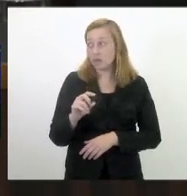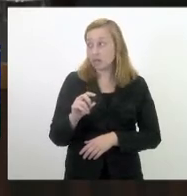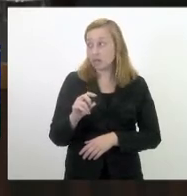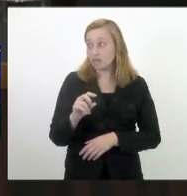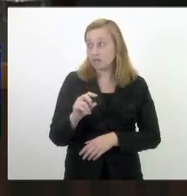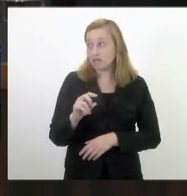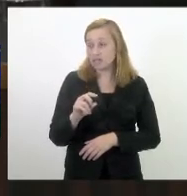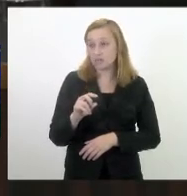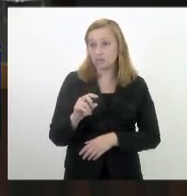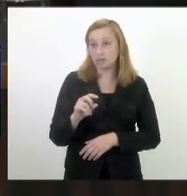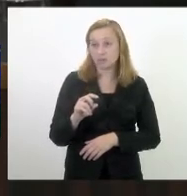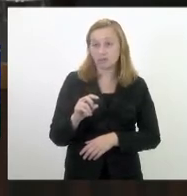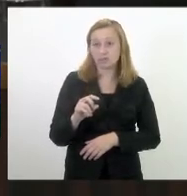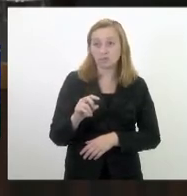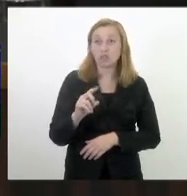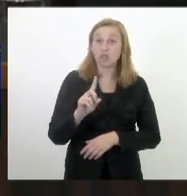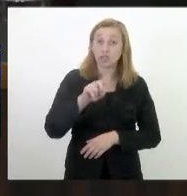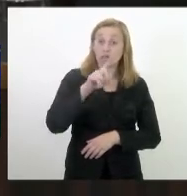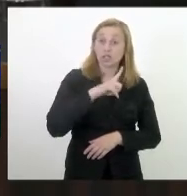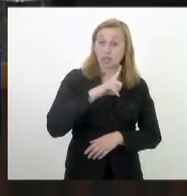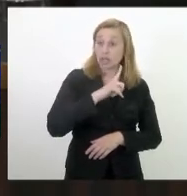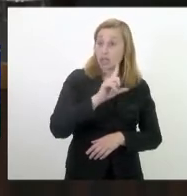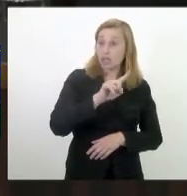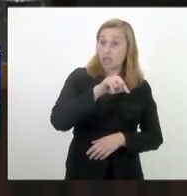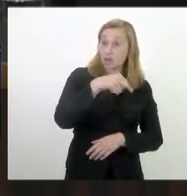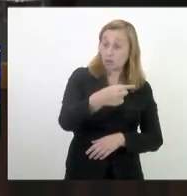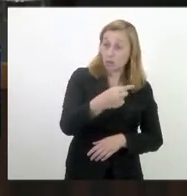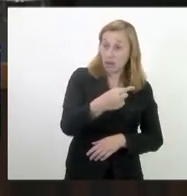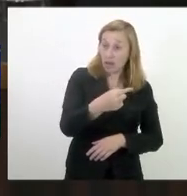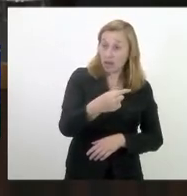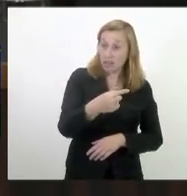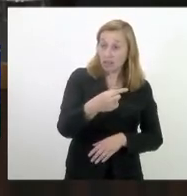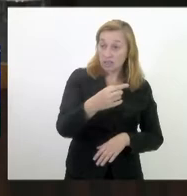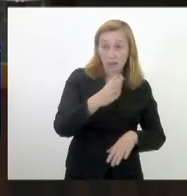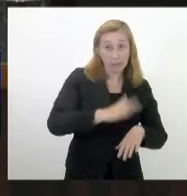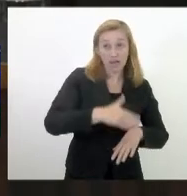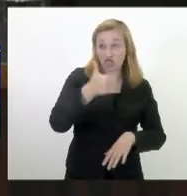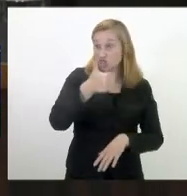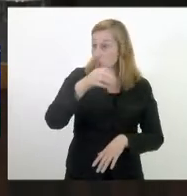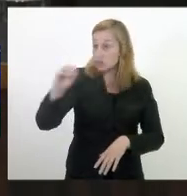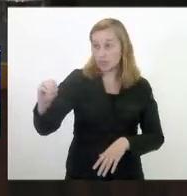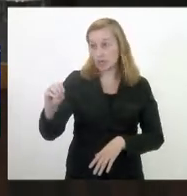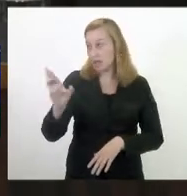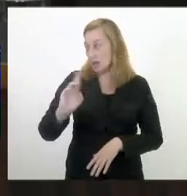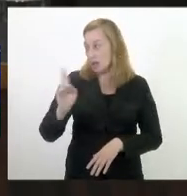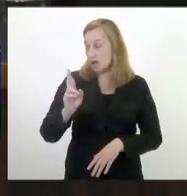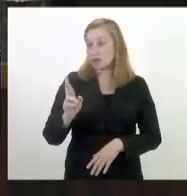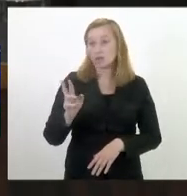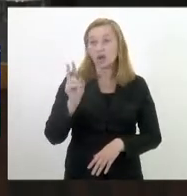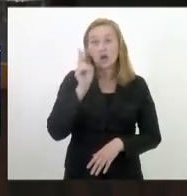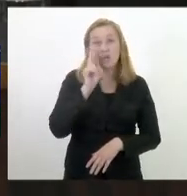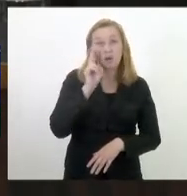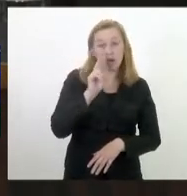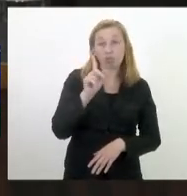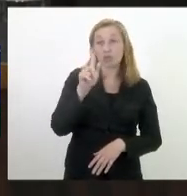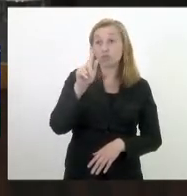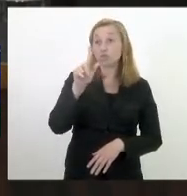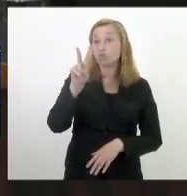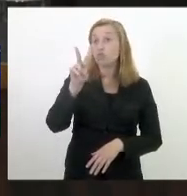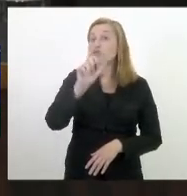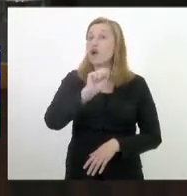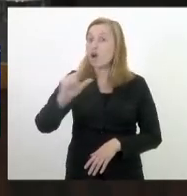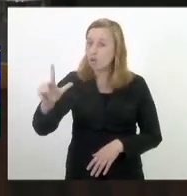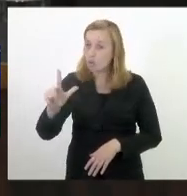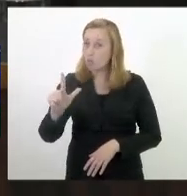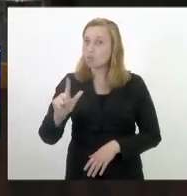Tem alguns lugares que passa de 100. Então, eu lembro sempre do Val, falar do valor do botijão de